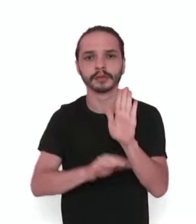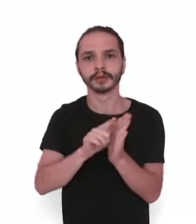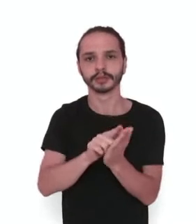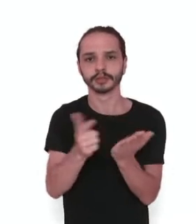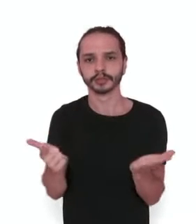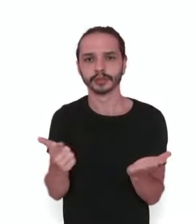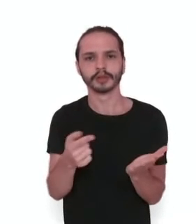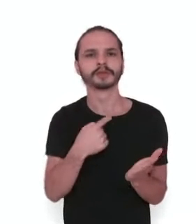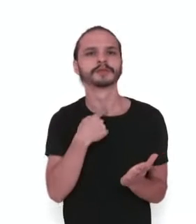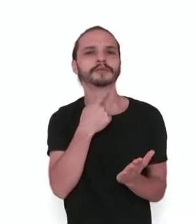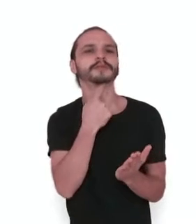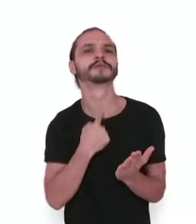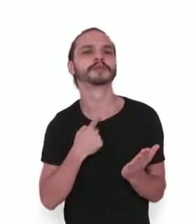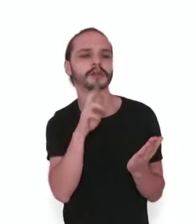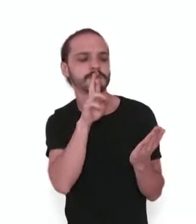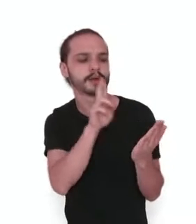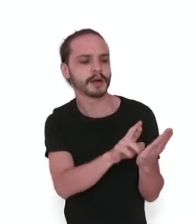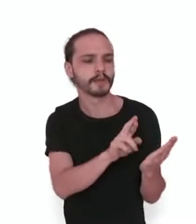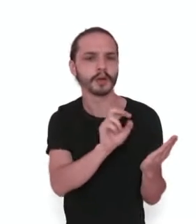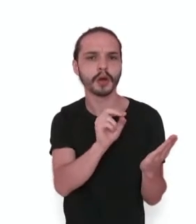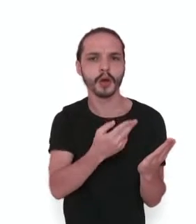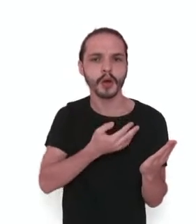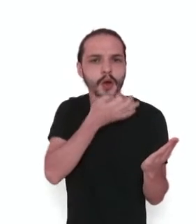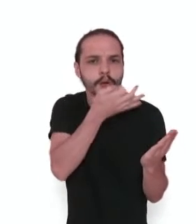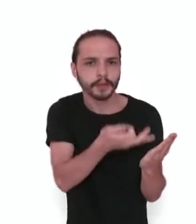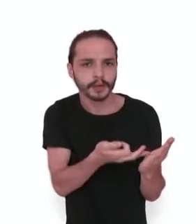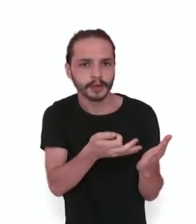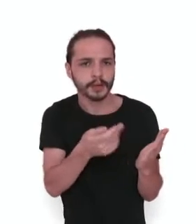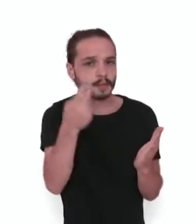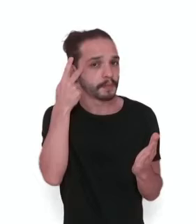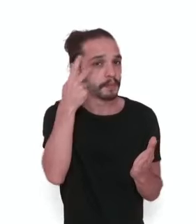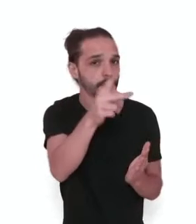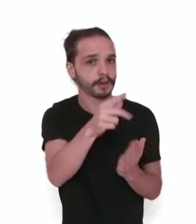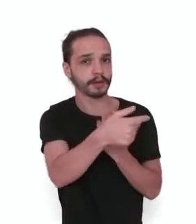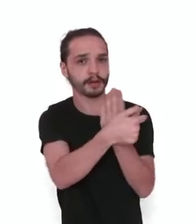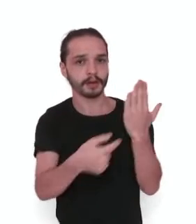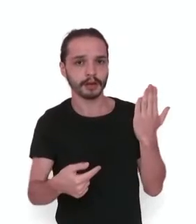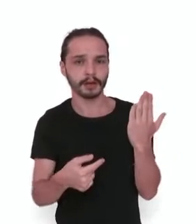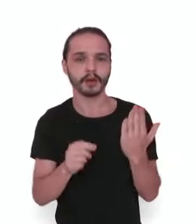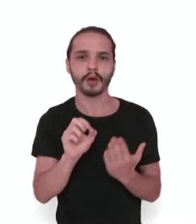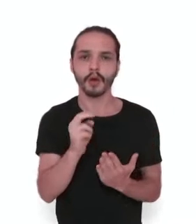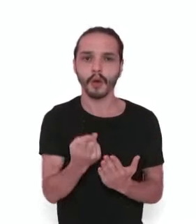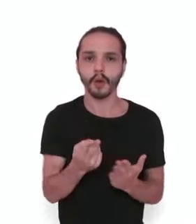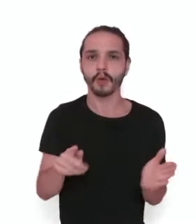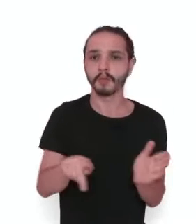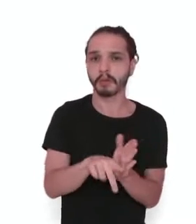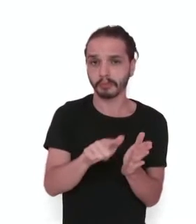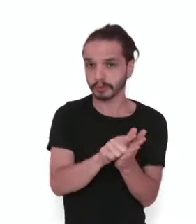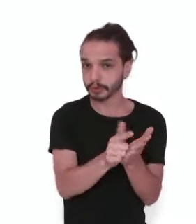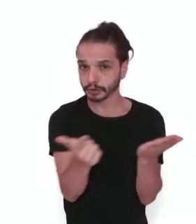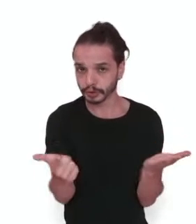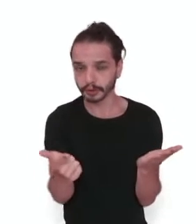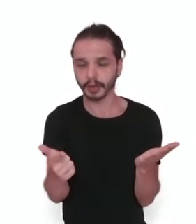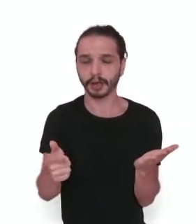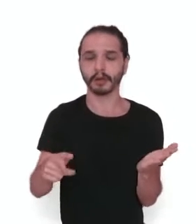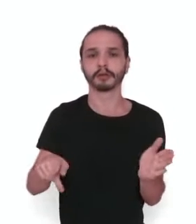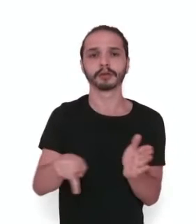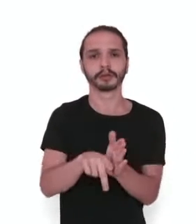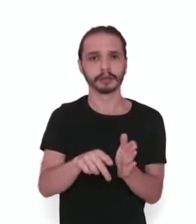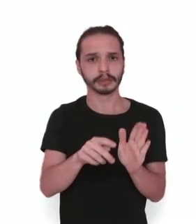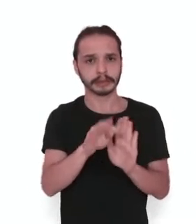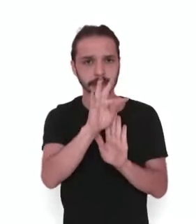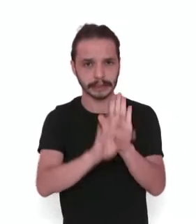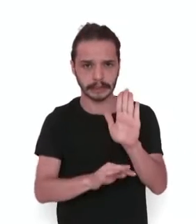ficou com vontade de responder ou relatar a sua opinião para o autor ou ao veículo de publicação sobre o texto publicado